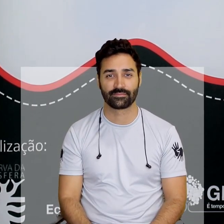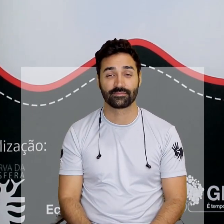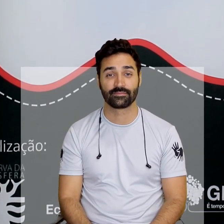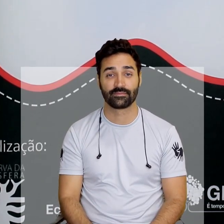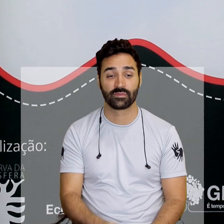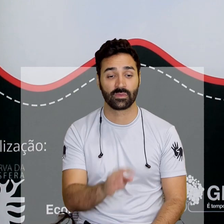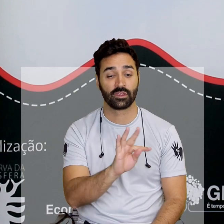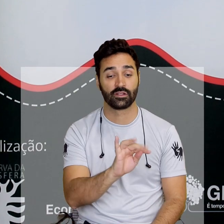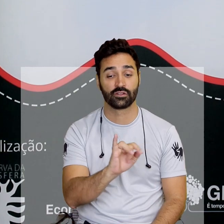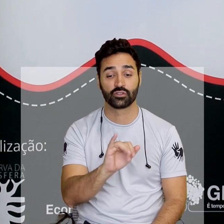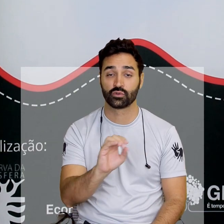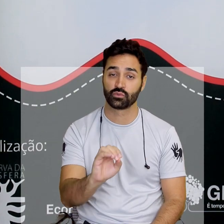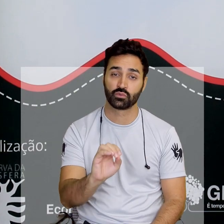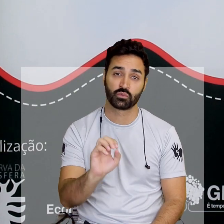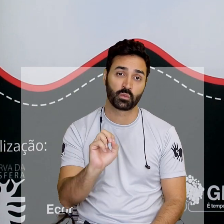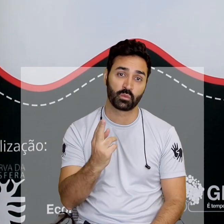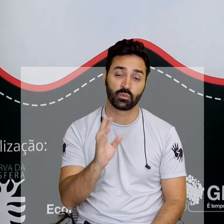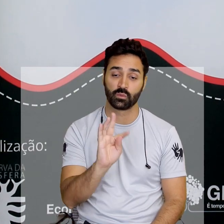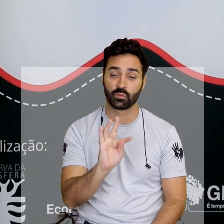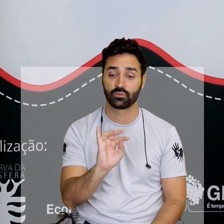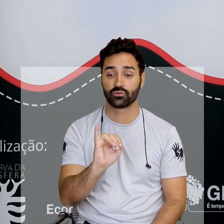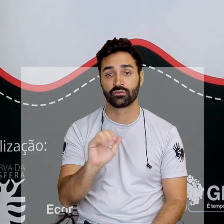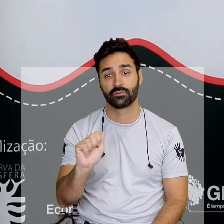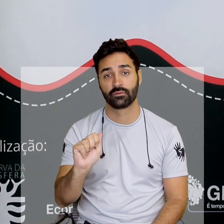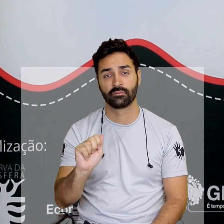Tio e tia, qual é?